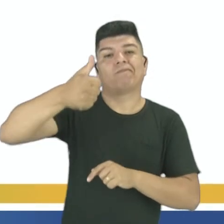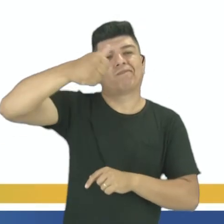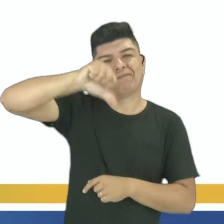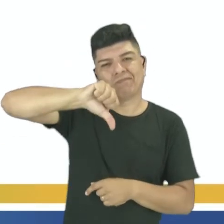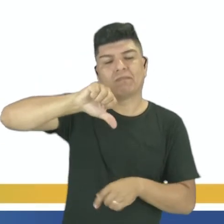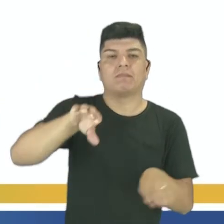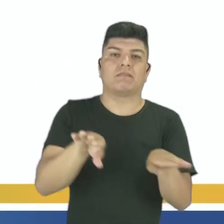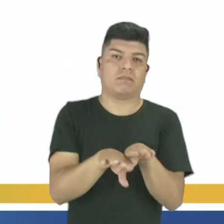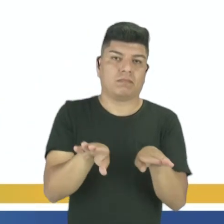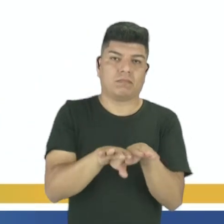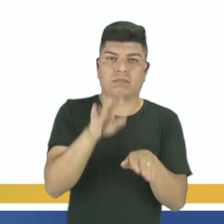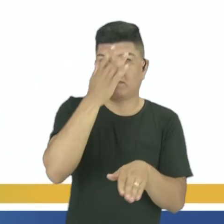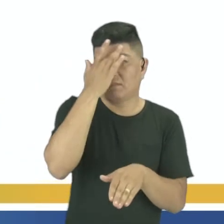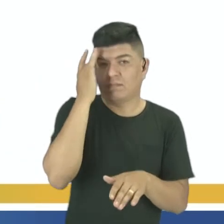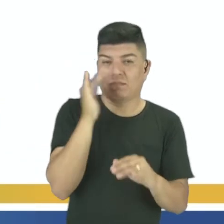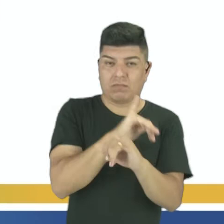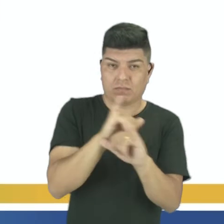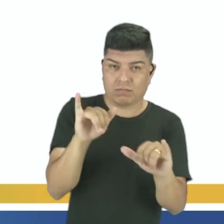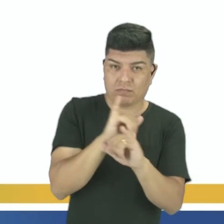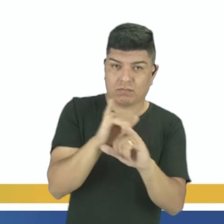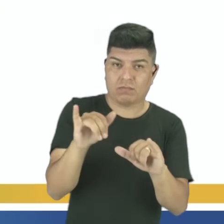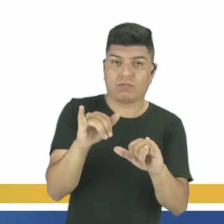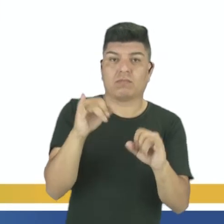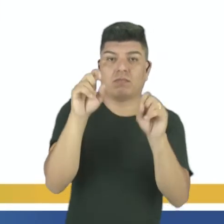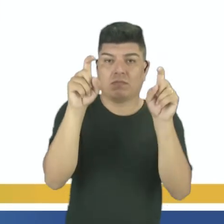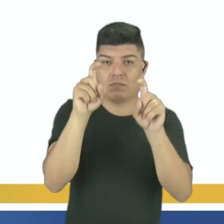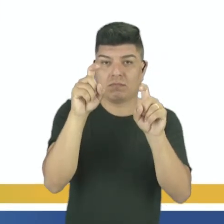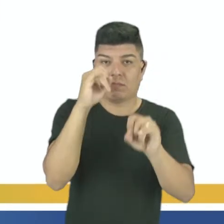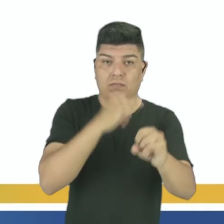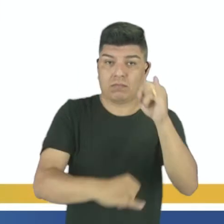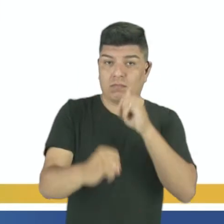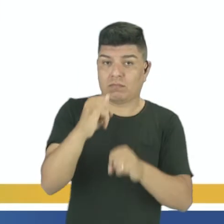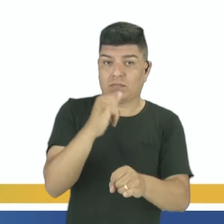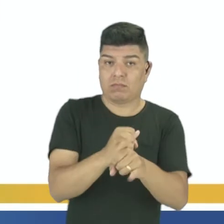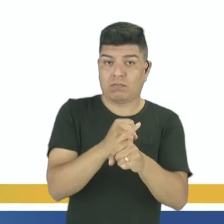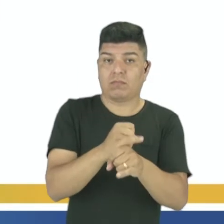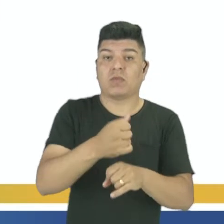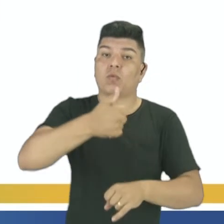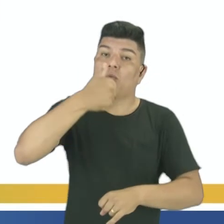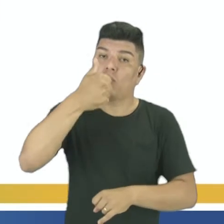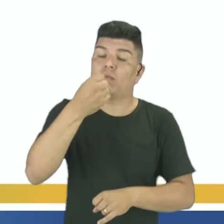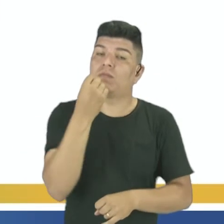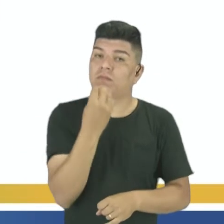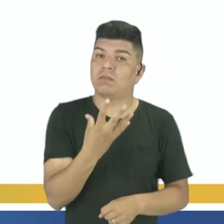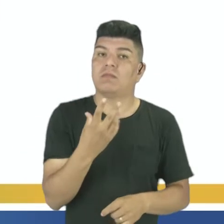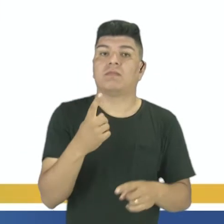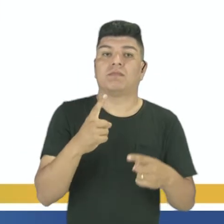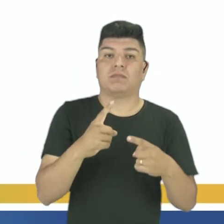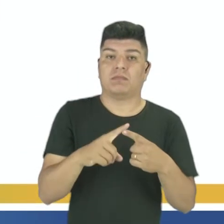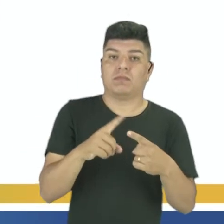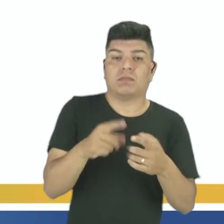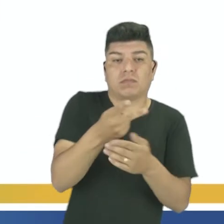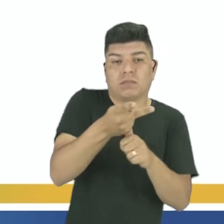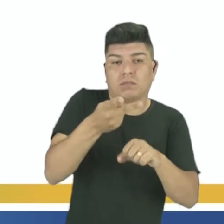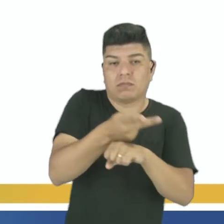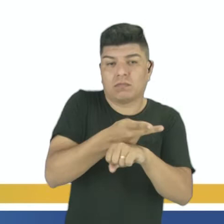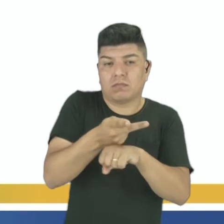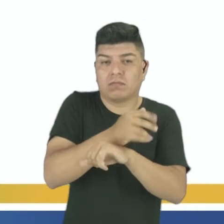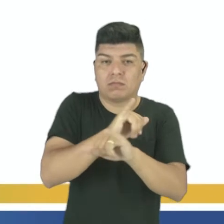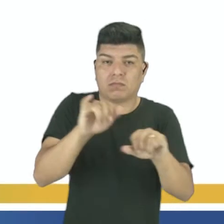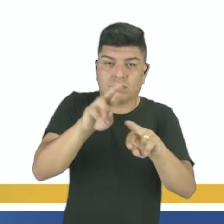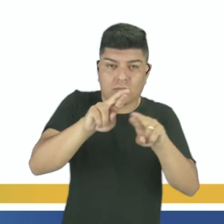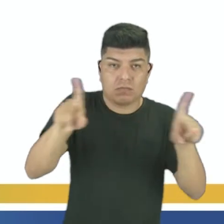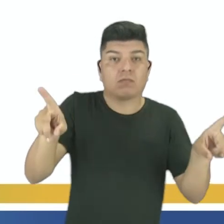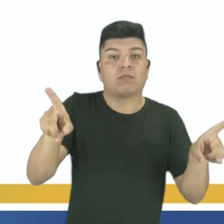negativo de as pessoas se informarem por meio da internet. O lado positivo é que estão procurando informações